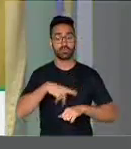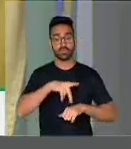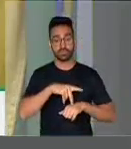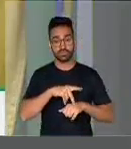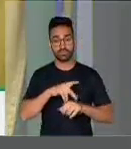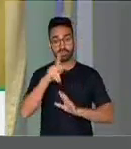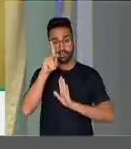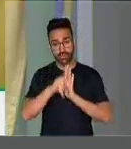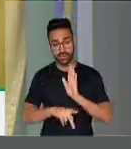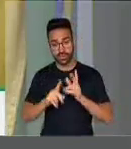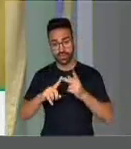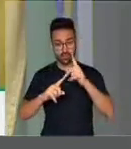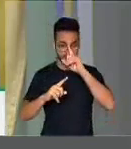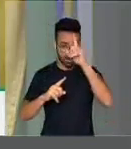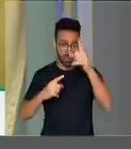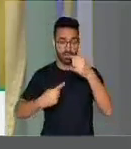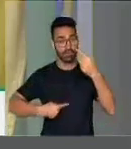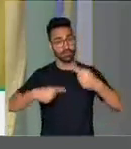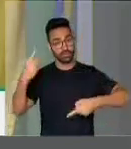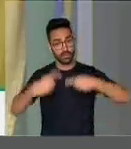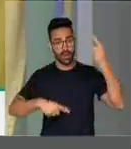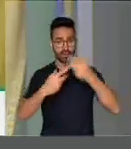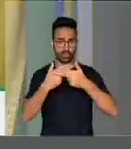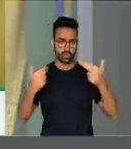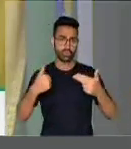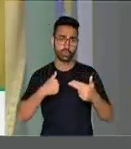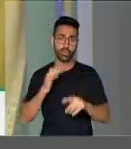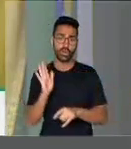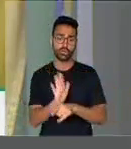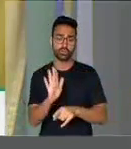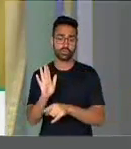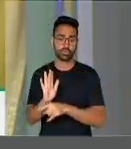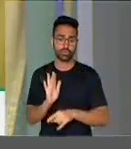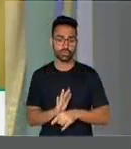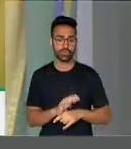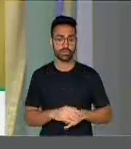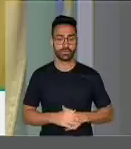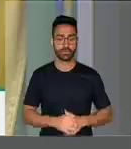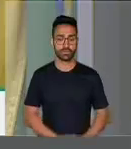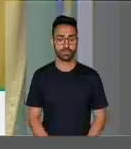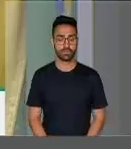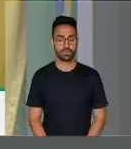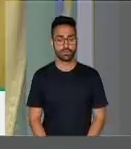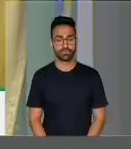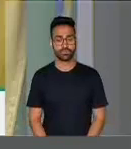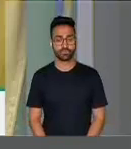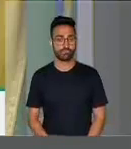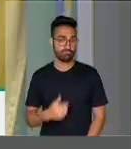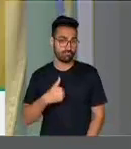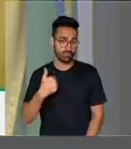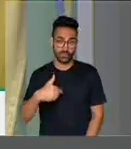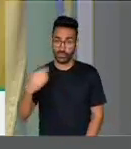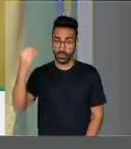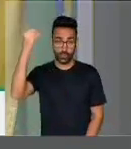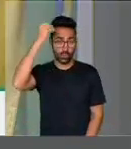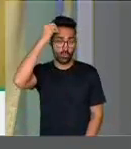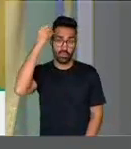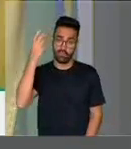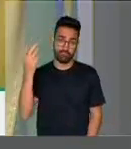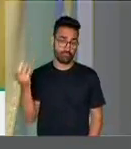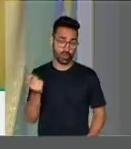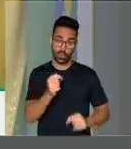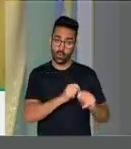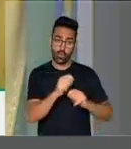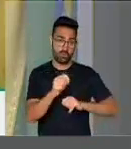com ideias, com debates, que ajudei a engrandecer o nosso país. Não tenho culpa das crises